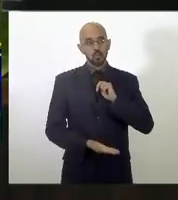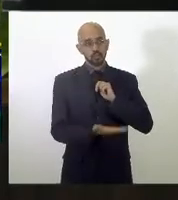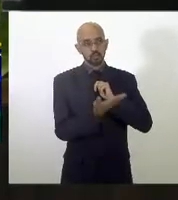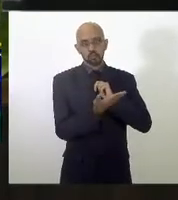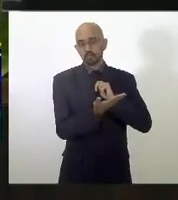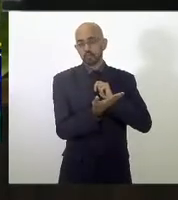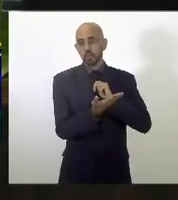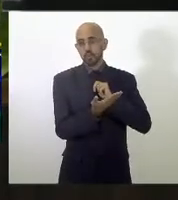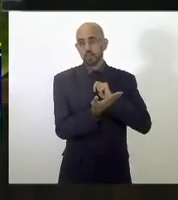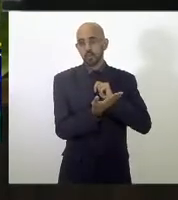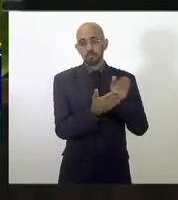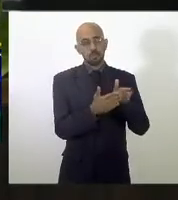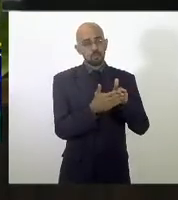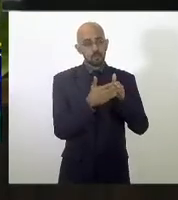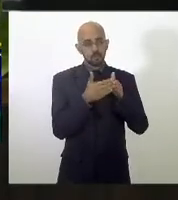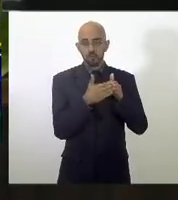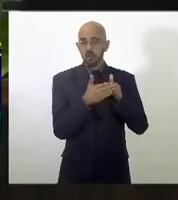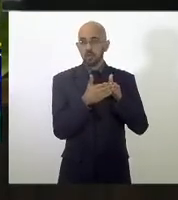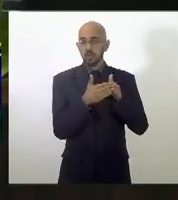de